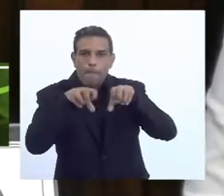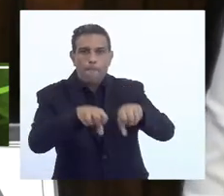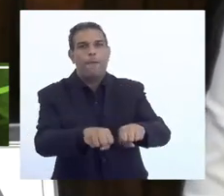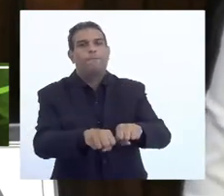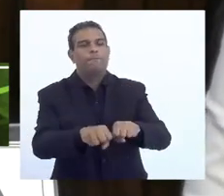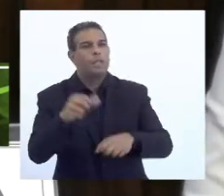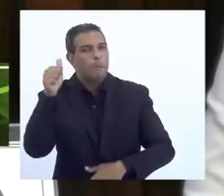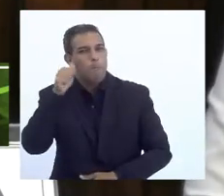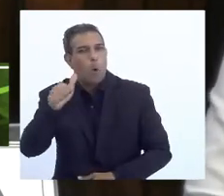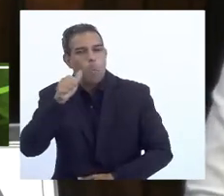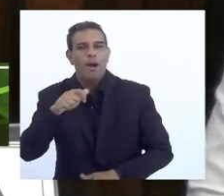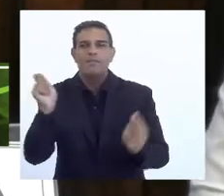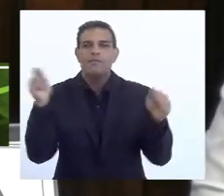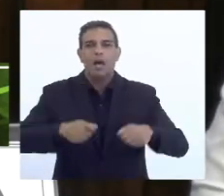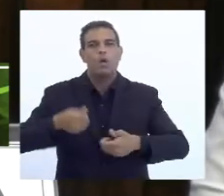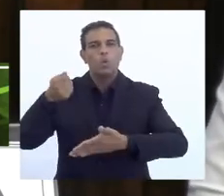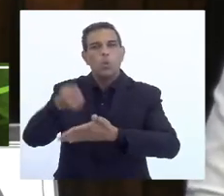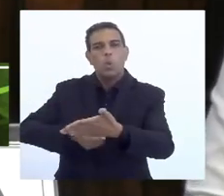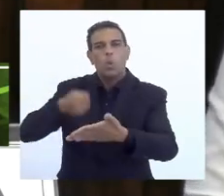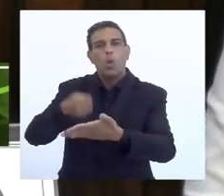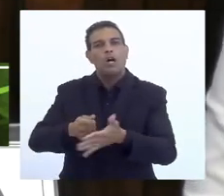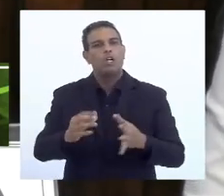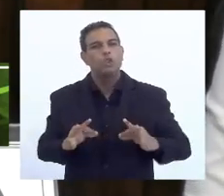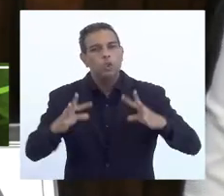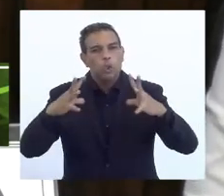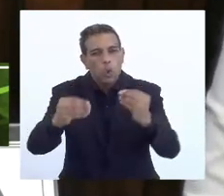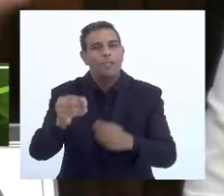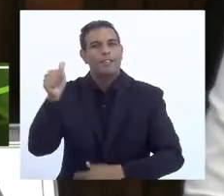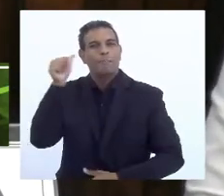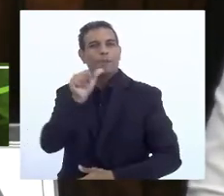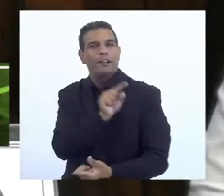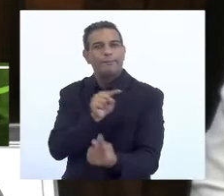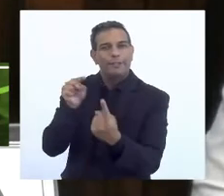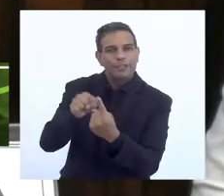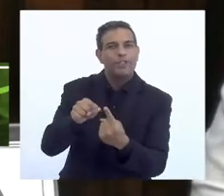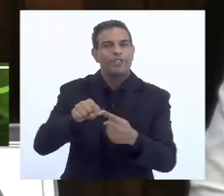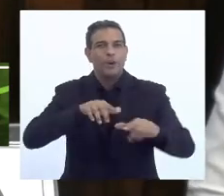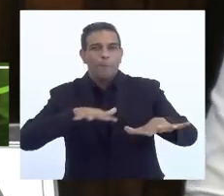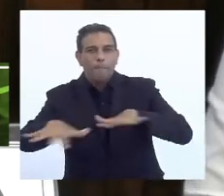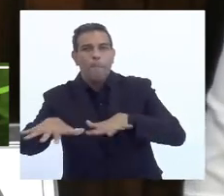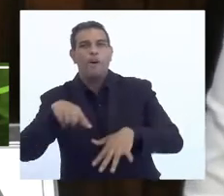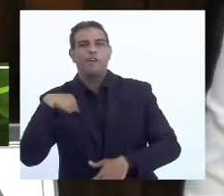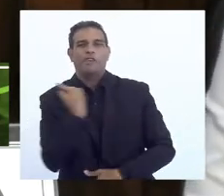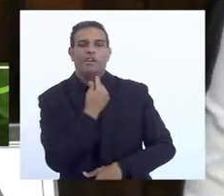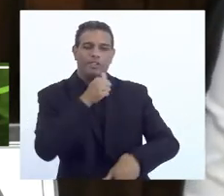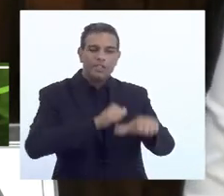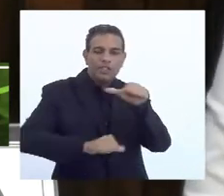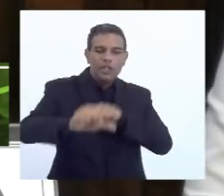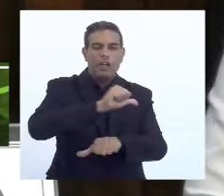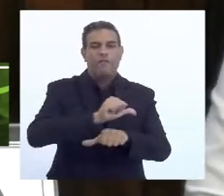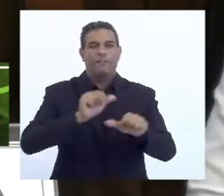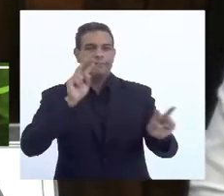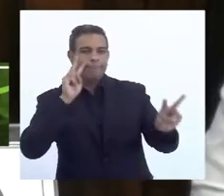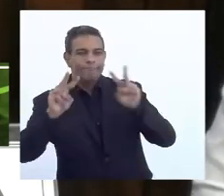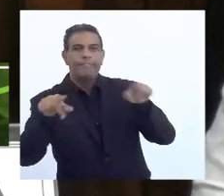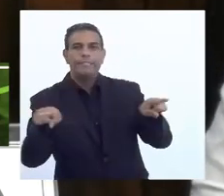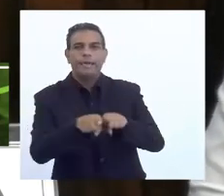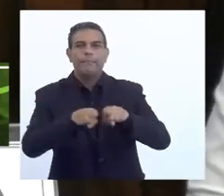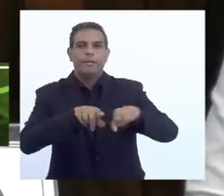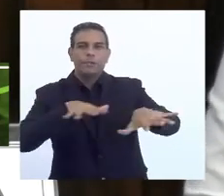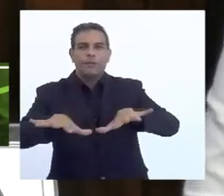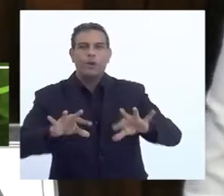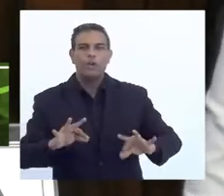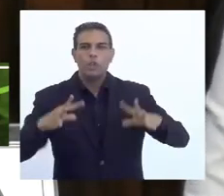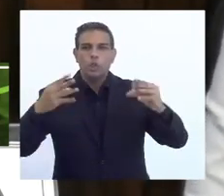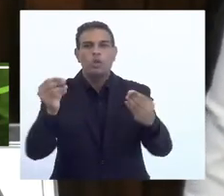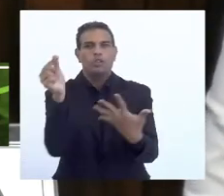por mulheres que lutam por todas as mulheres. E é esse movimento de transformação profunda que eles temem. Mas é esse movimento que,